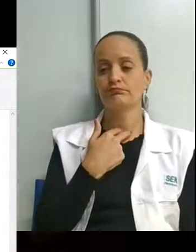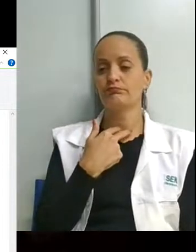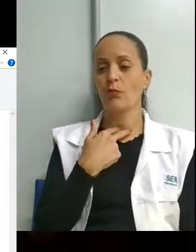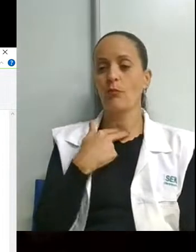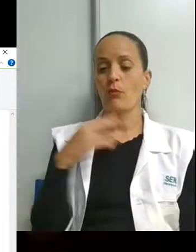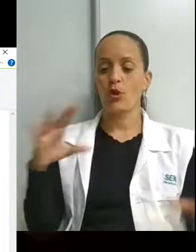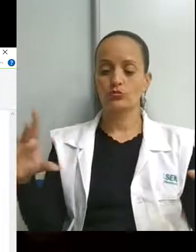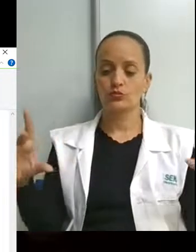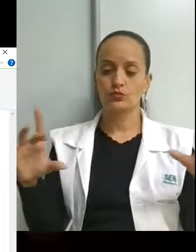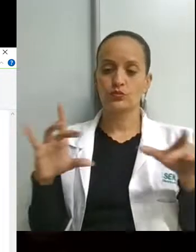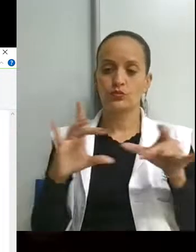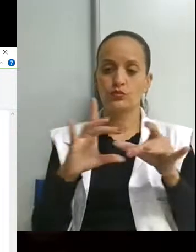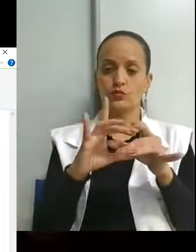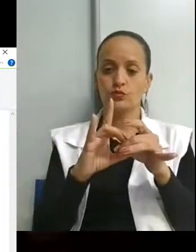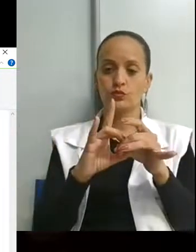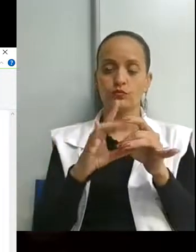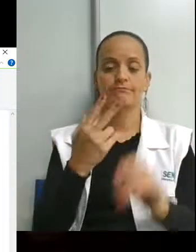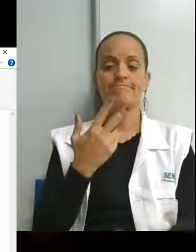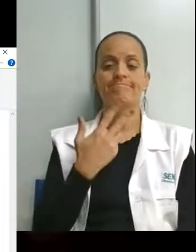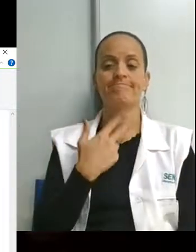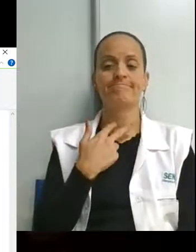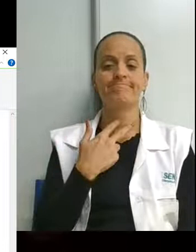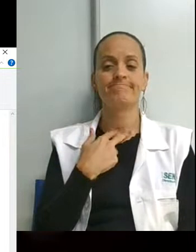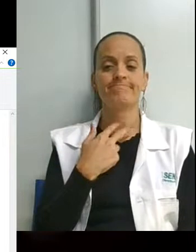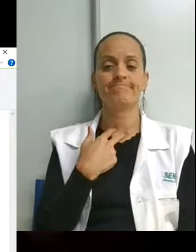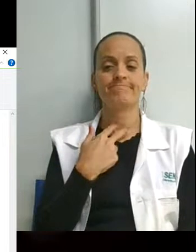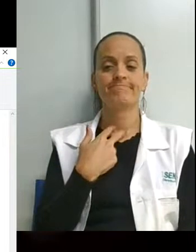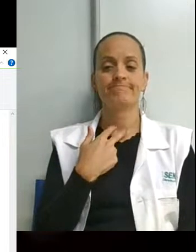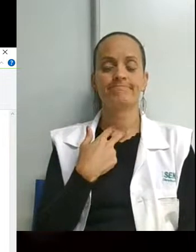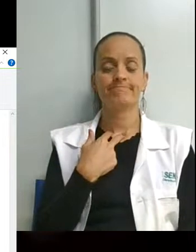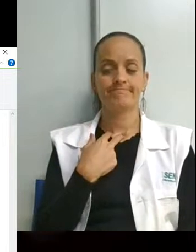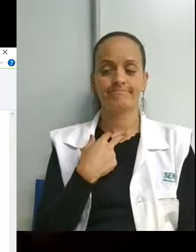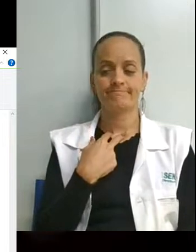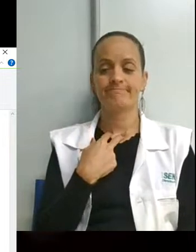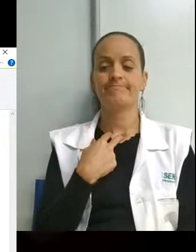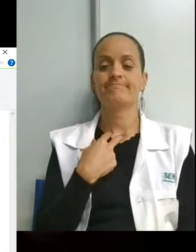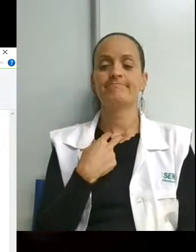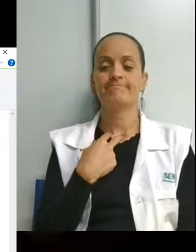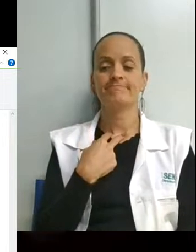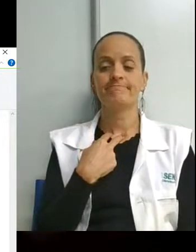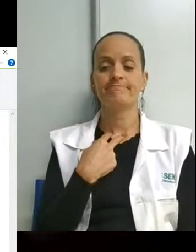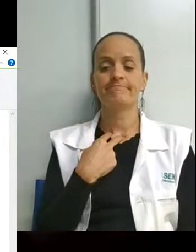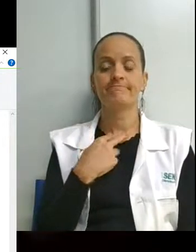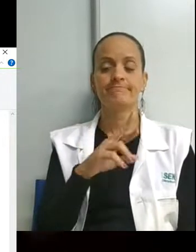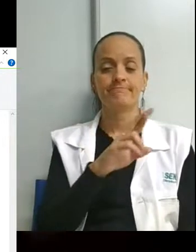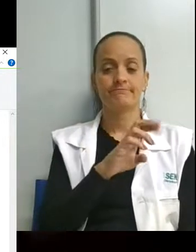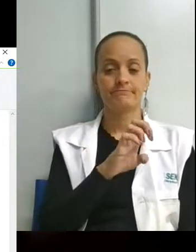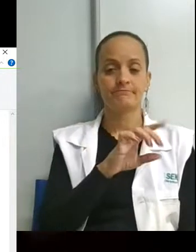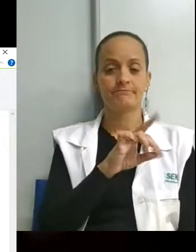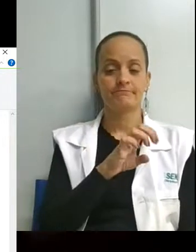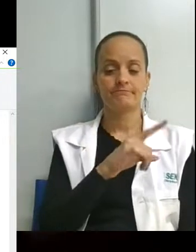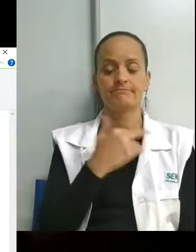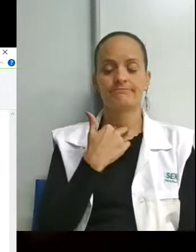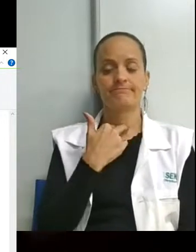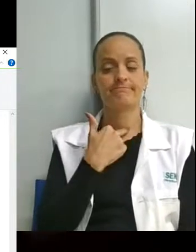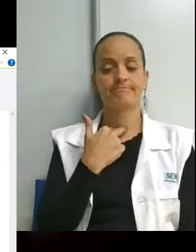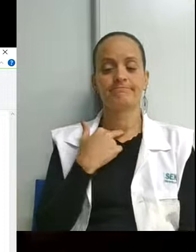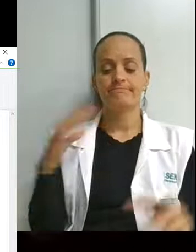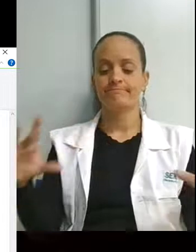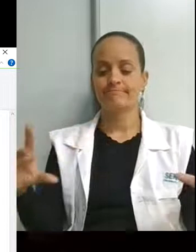conectado ao circuito da rede. No caso aqui,